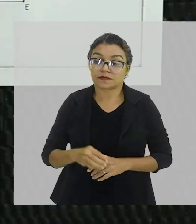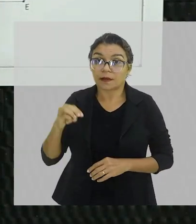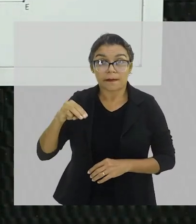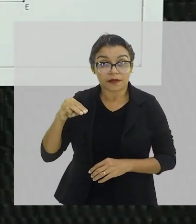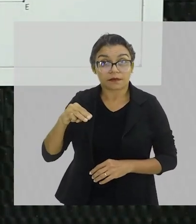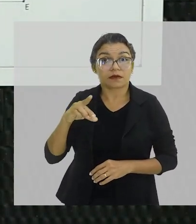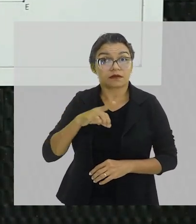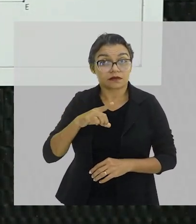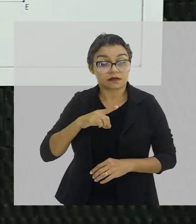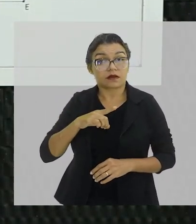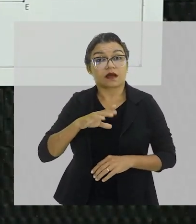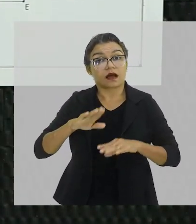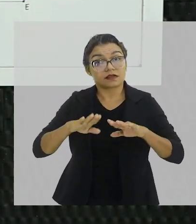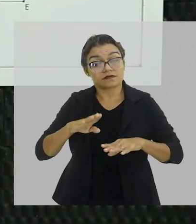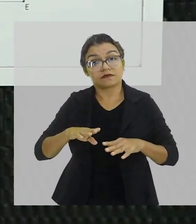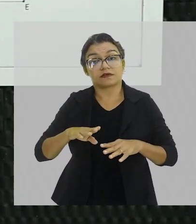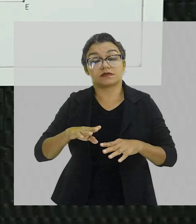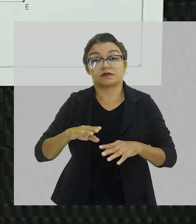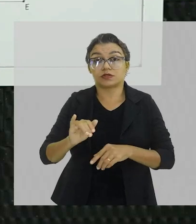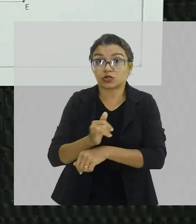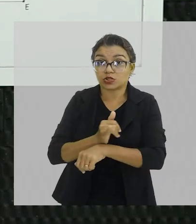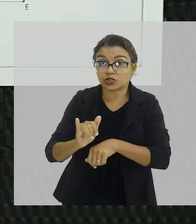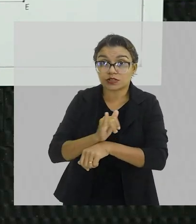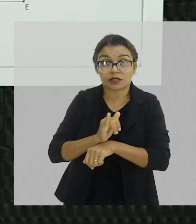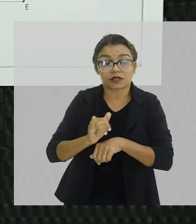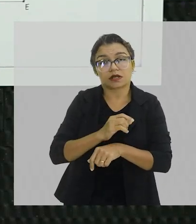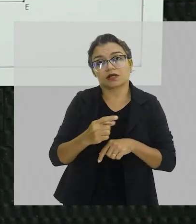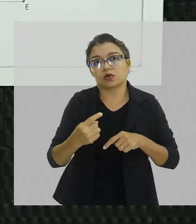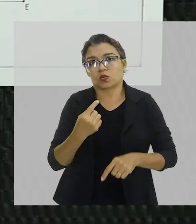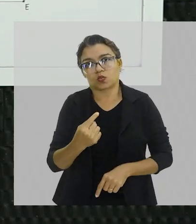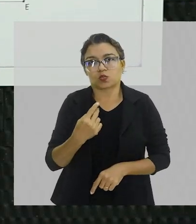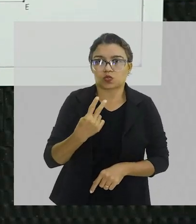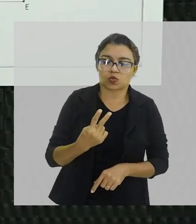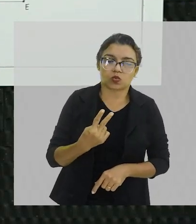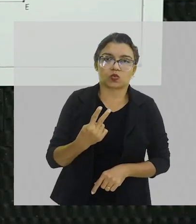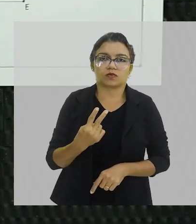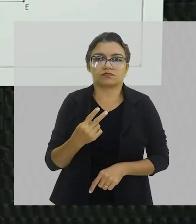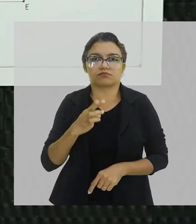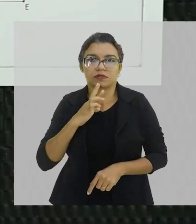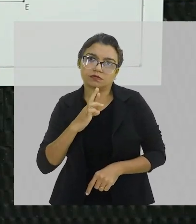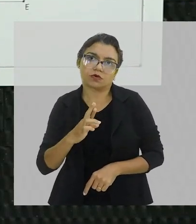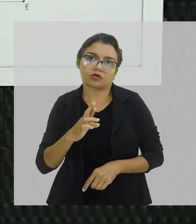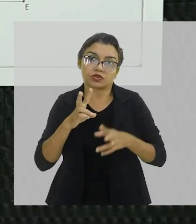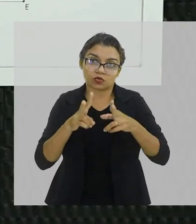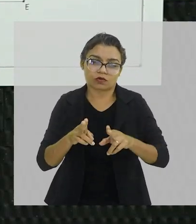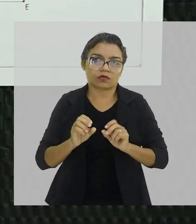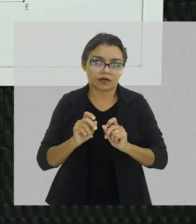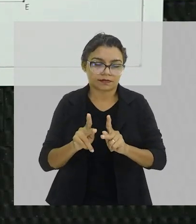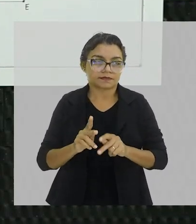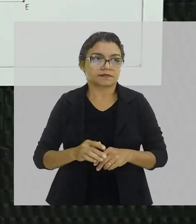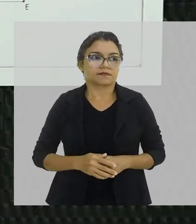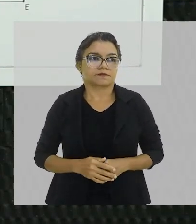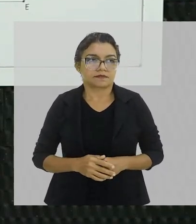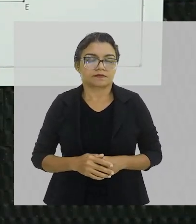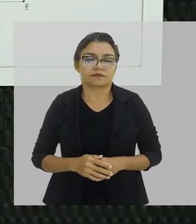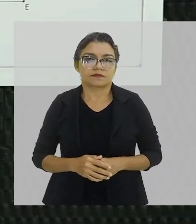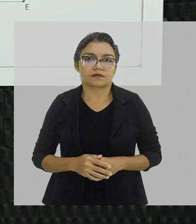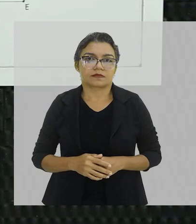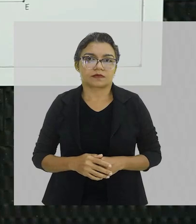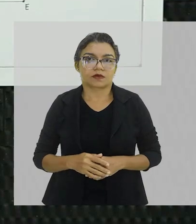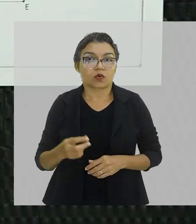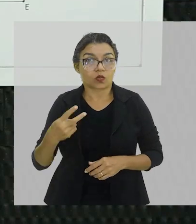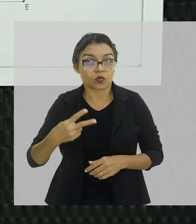assim, às vezes você tem 2 caminhos ou mais caminhos para você chegar no mesmo resultado. Tá? Isso aqui é até mais rápido,